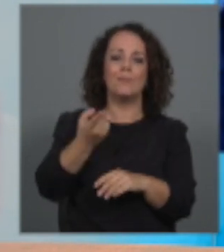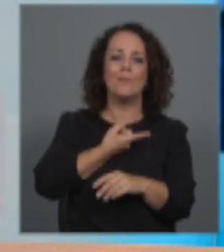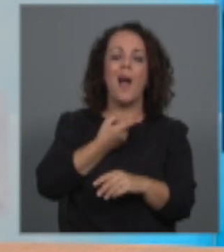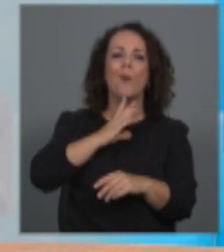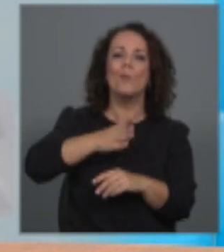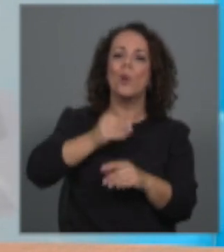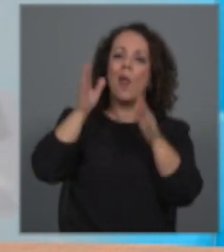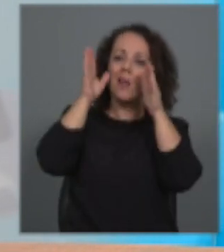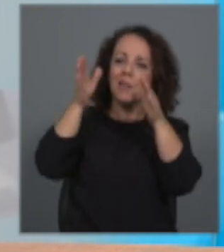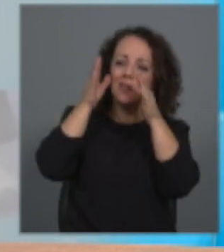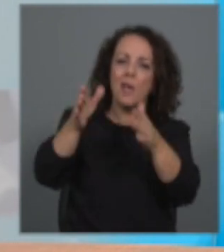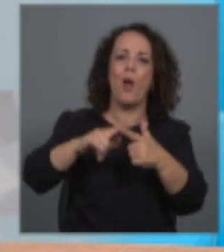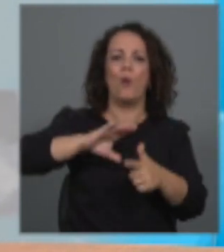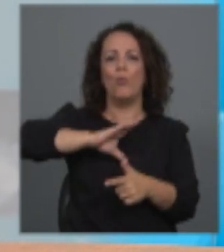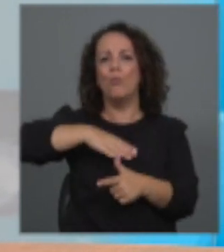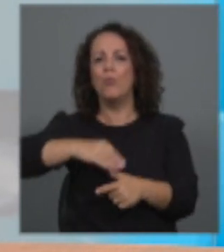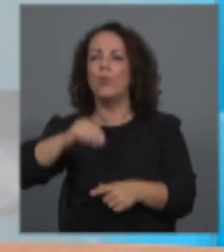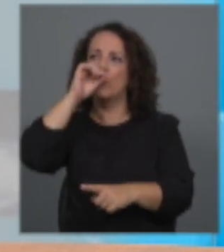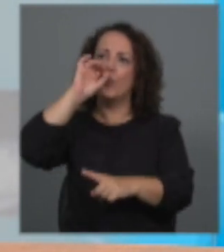à ecologia,